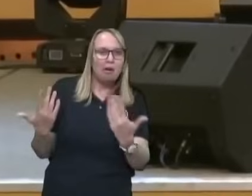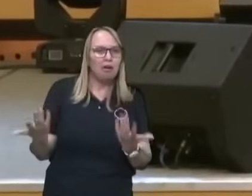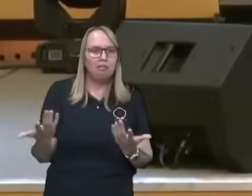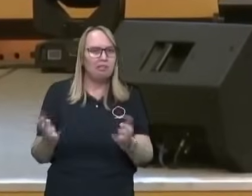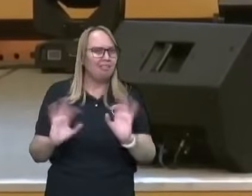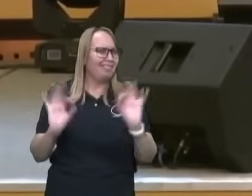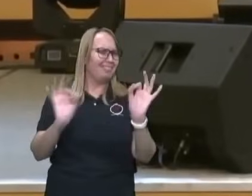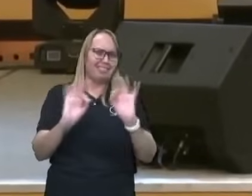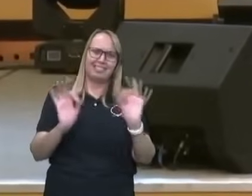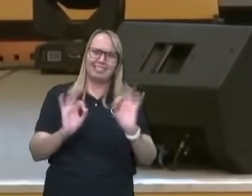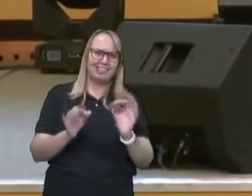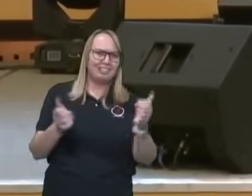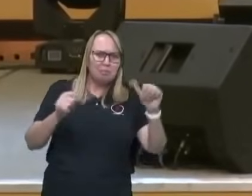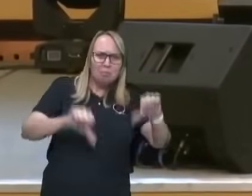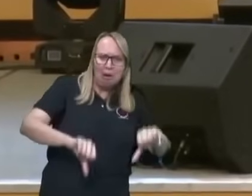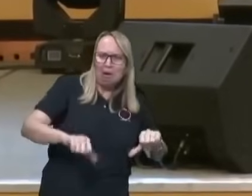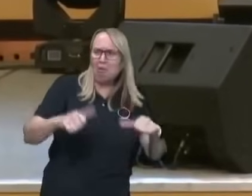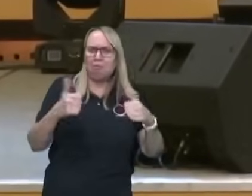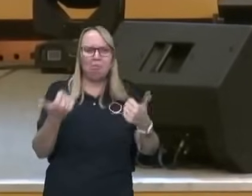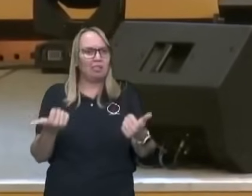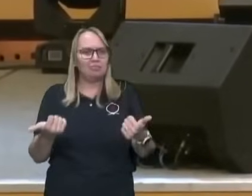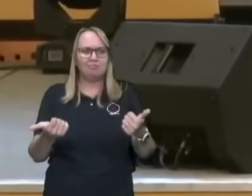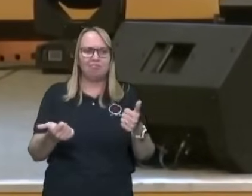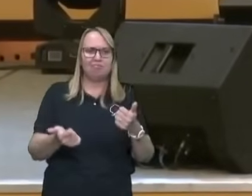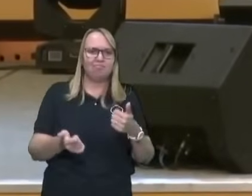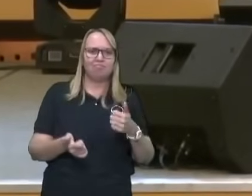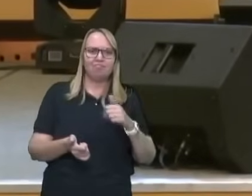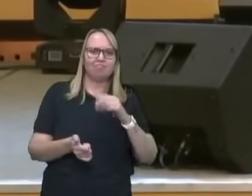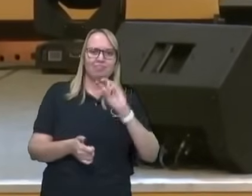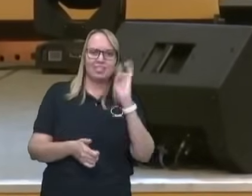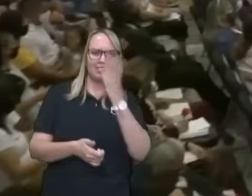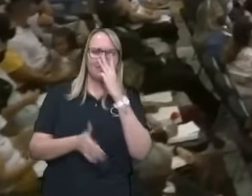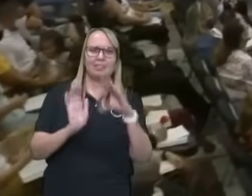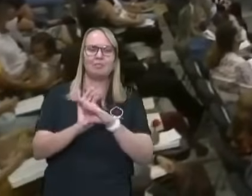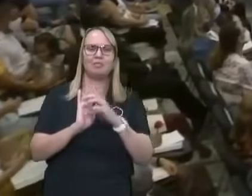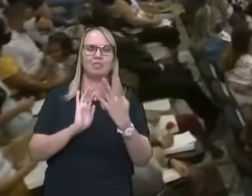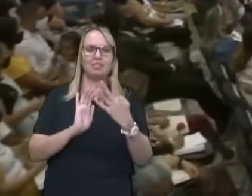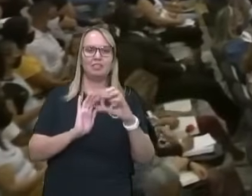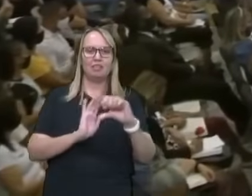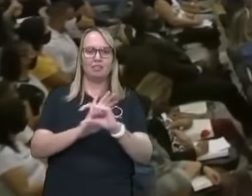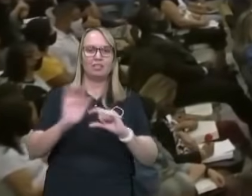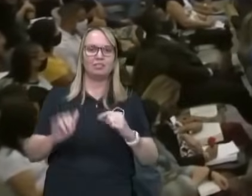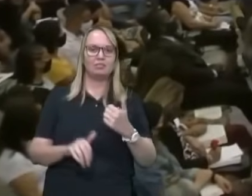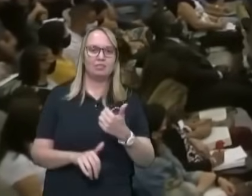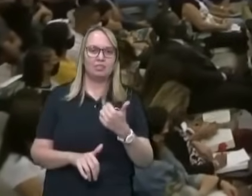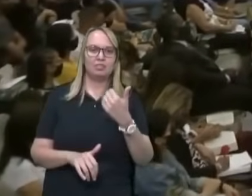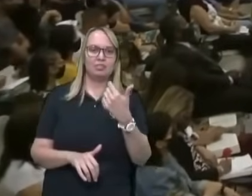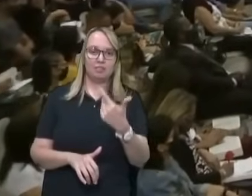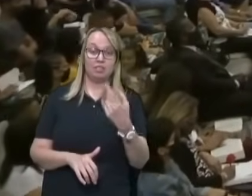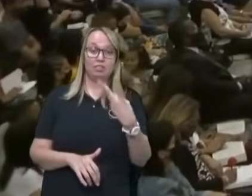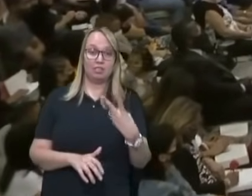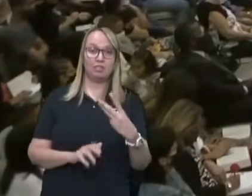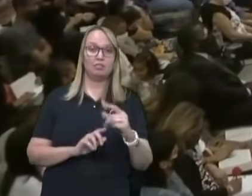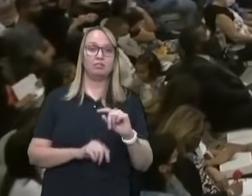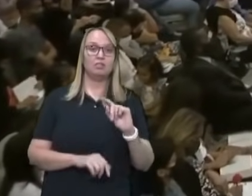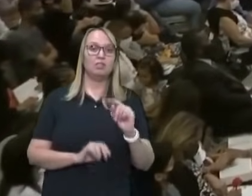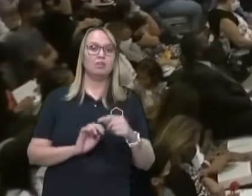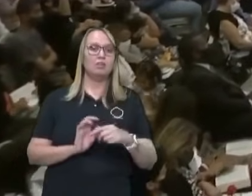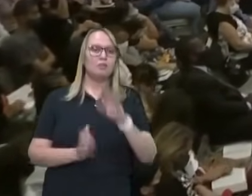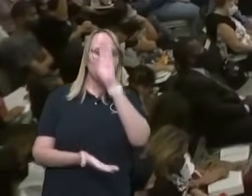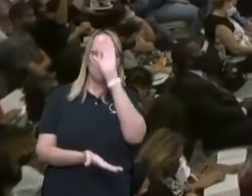dar certo? Será que não vai dar certo? Isaías 49, 23 diz: os que confiam no Senhor não